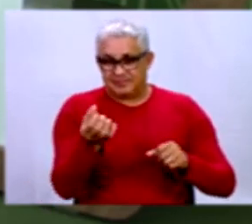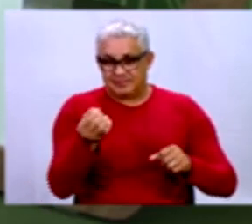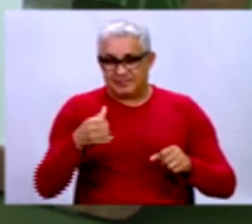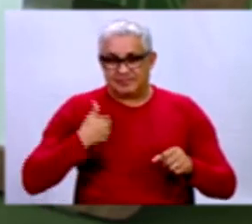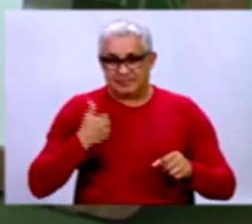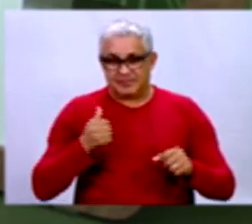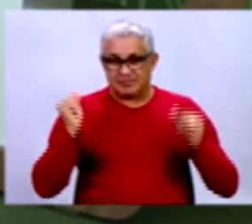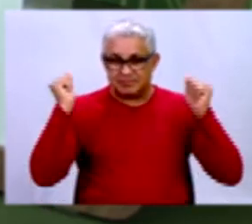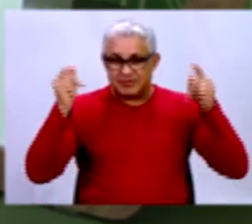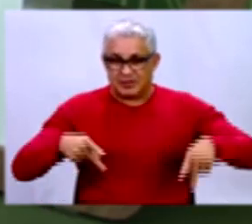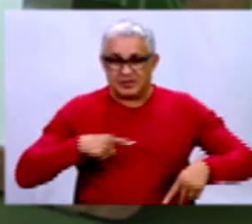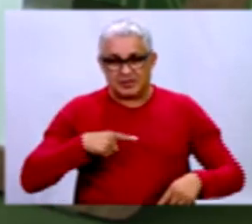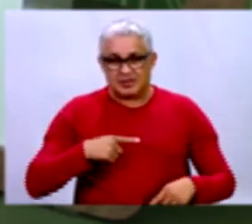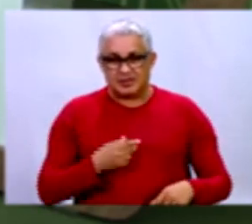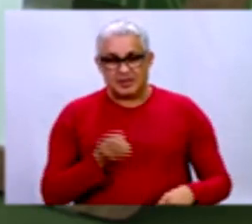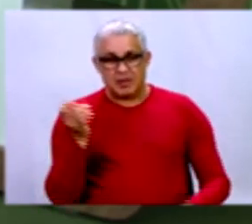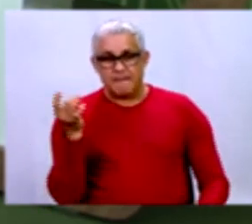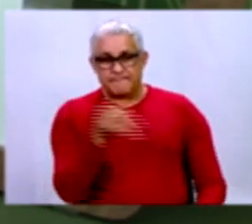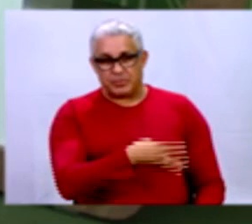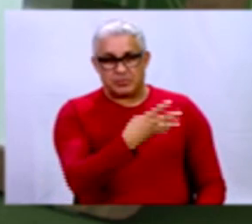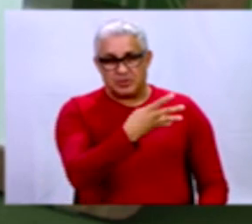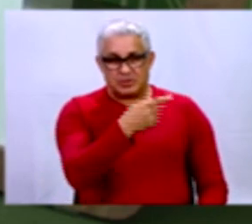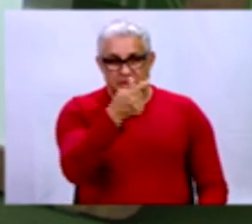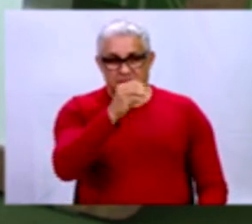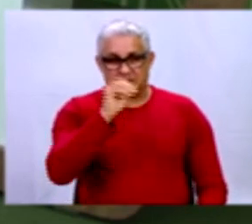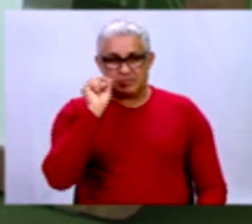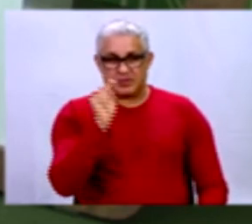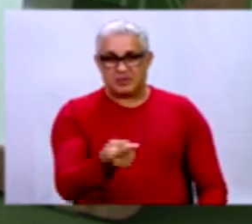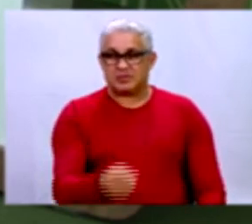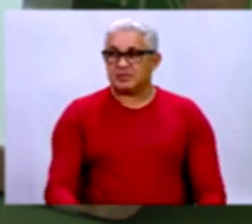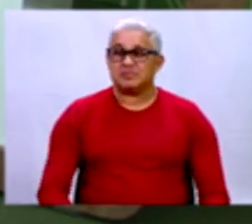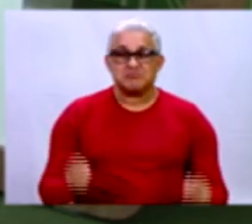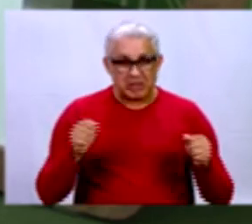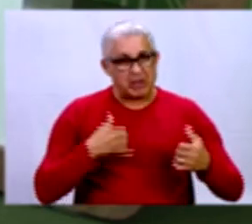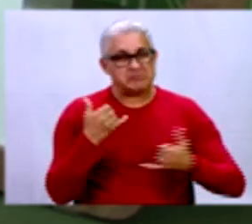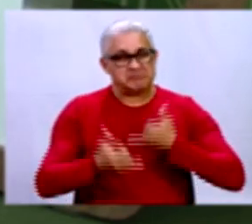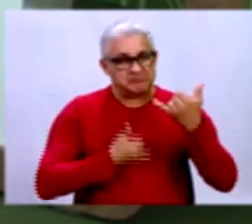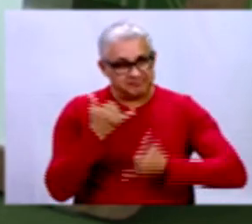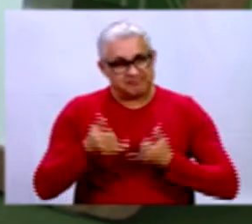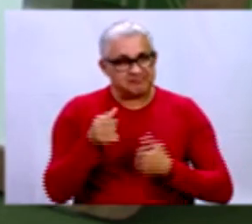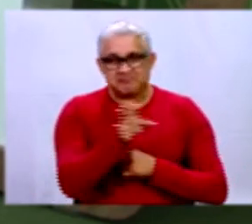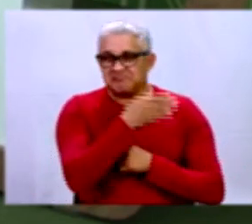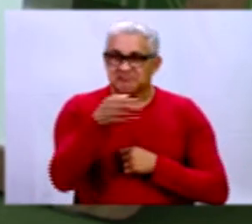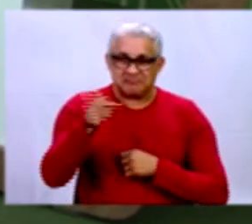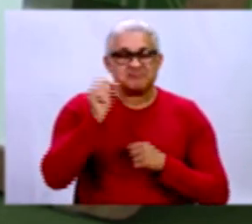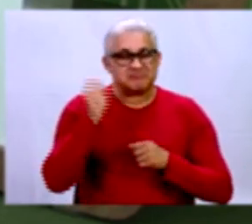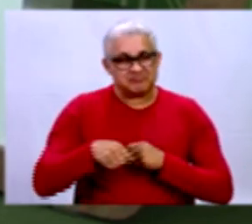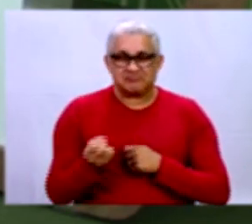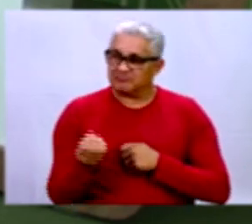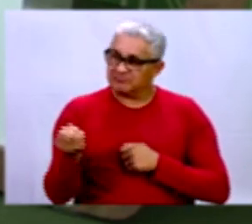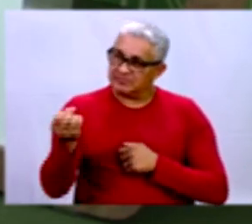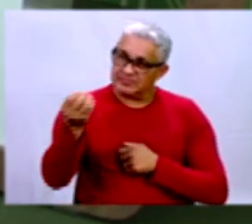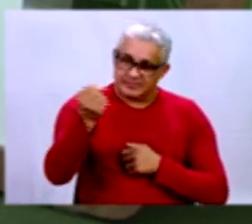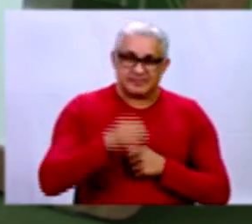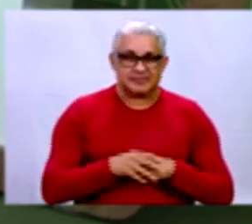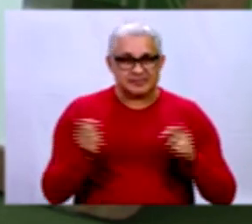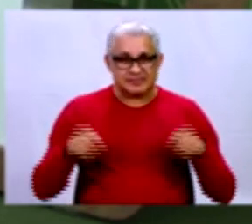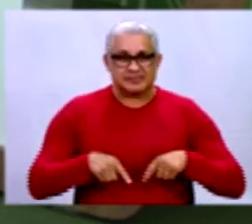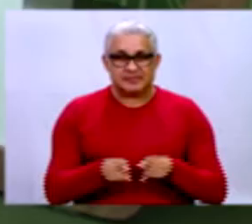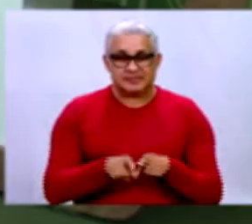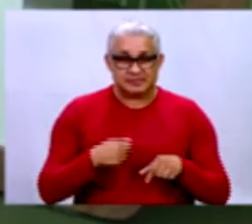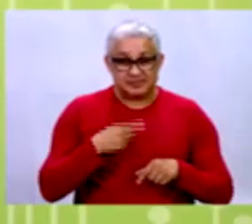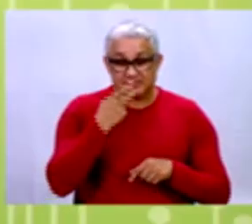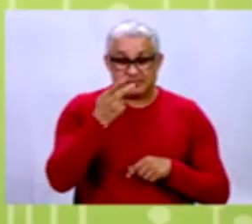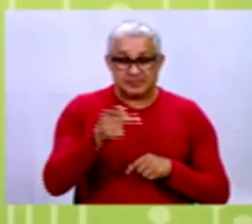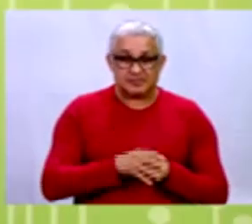se aposentar e ainda ter uma reserva de 470 mil. Dá para se divertir um pouquinho, né? Dá para viajar um pouquinho também, né? Mas é isso que eu